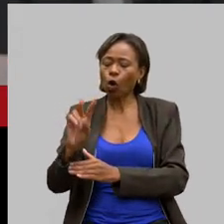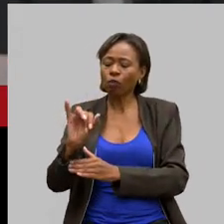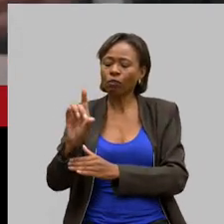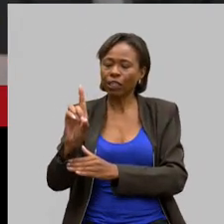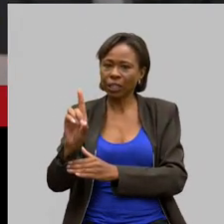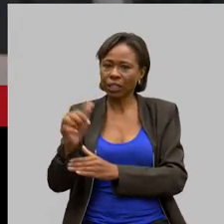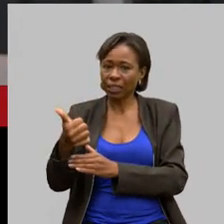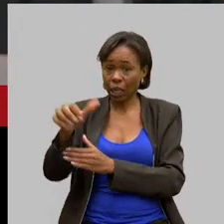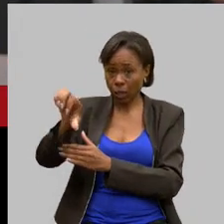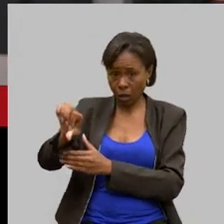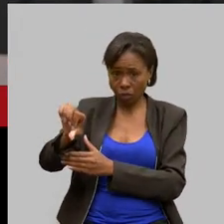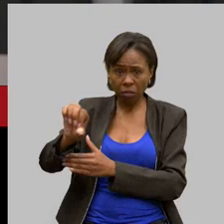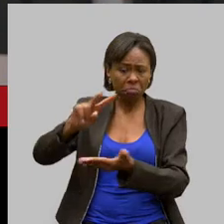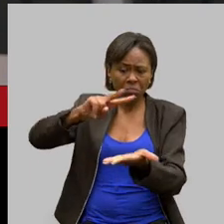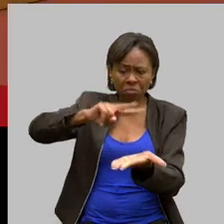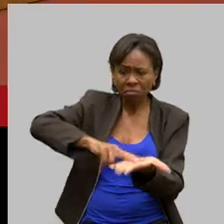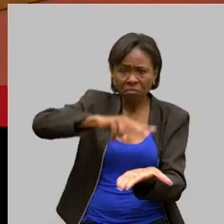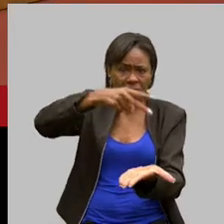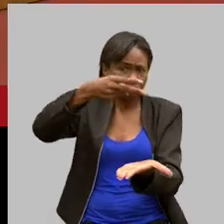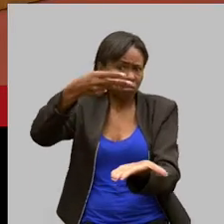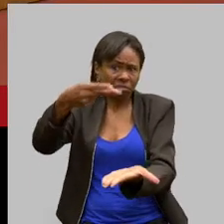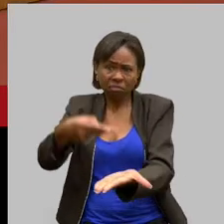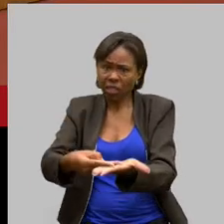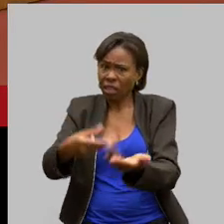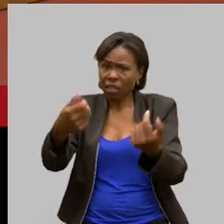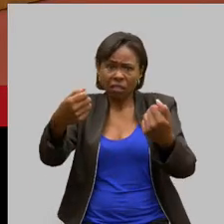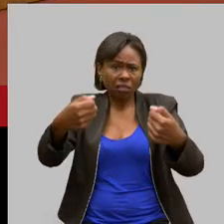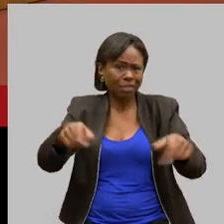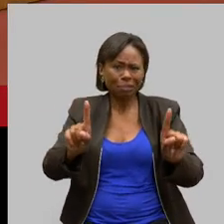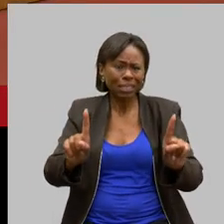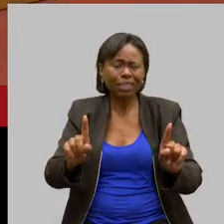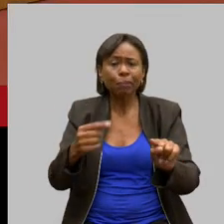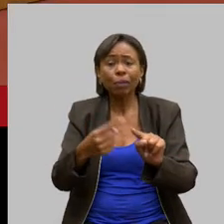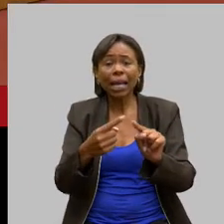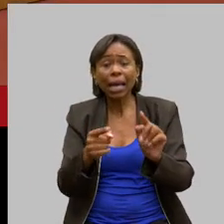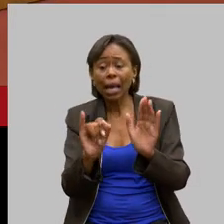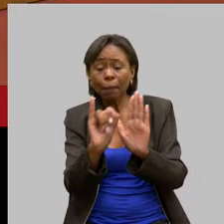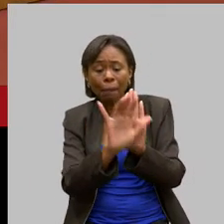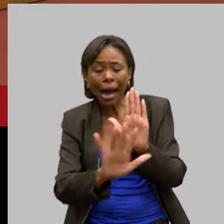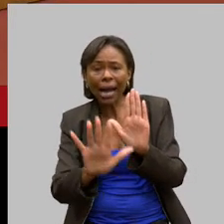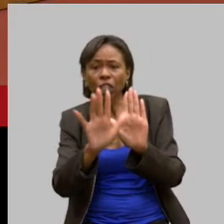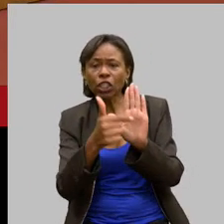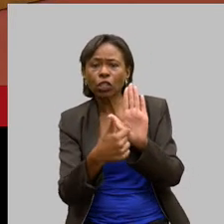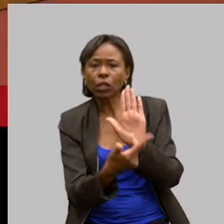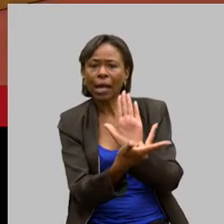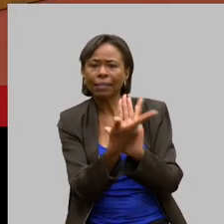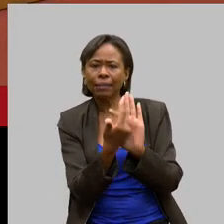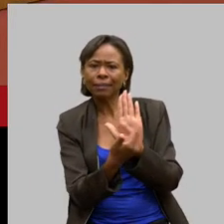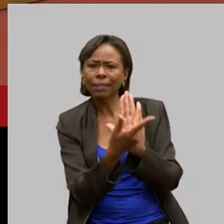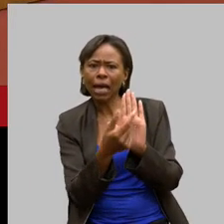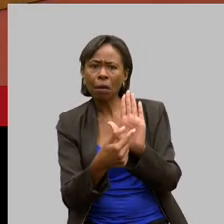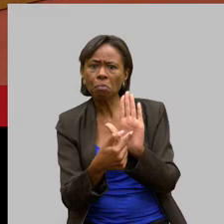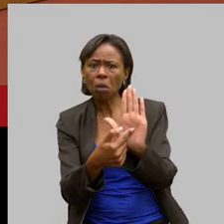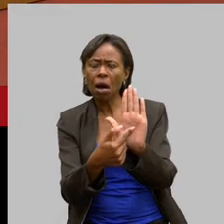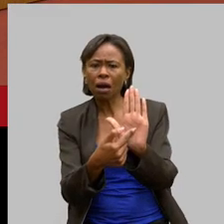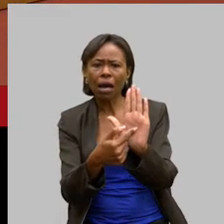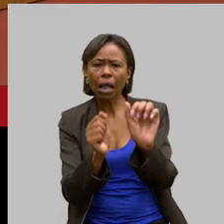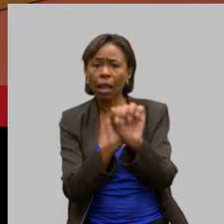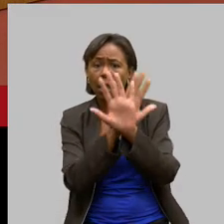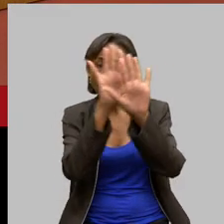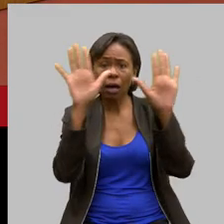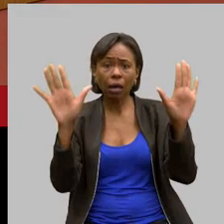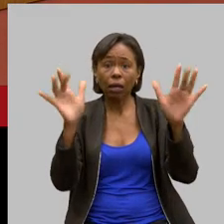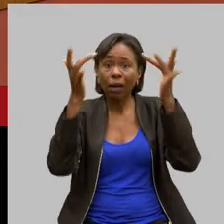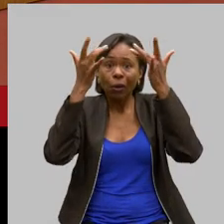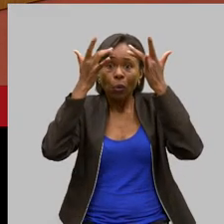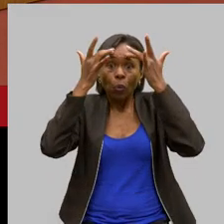traduzido que nem você falou que a imagem fala eu não sei como folhas aqui não derreteu de